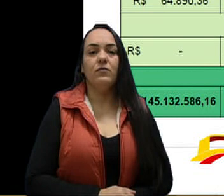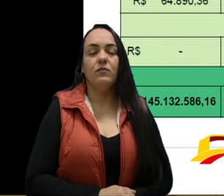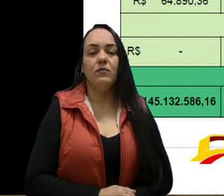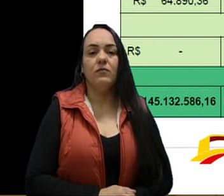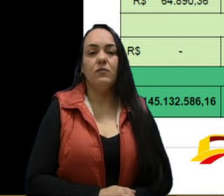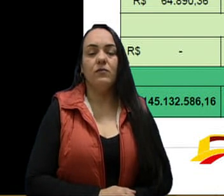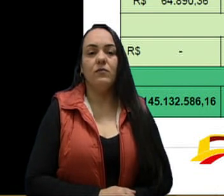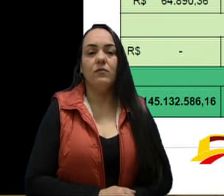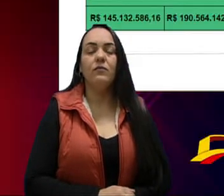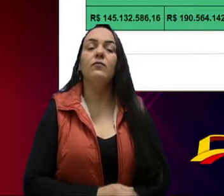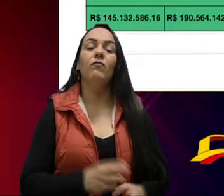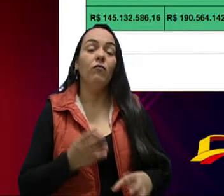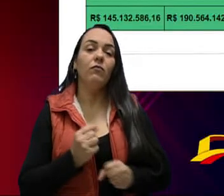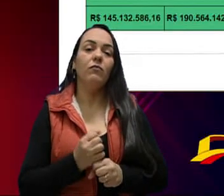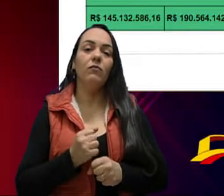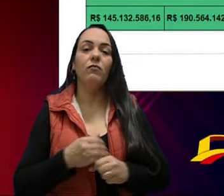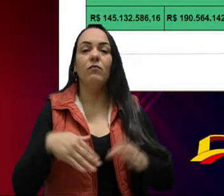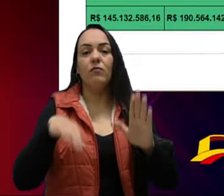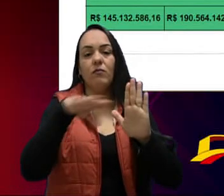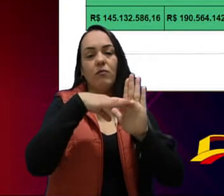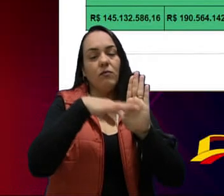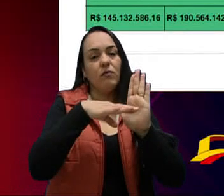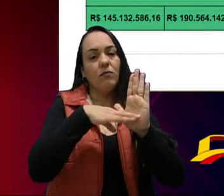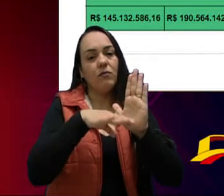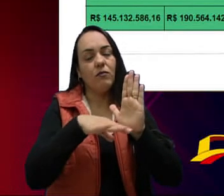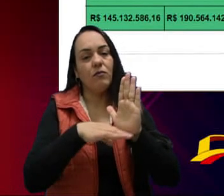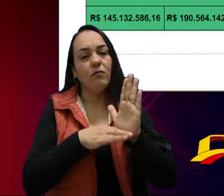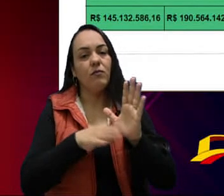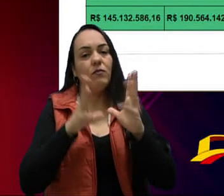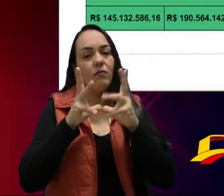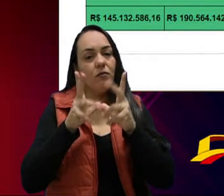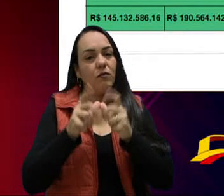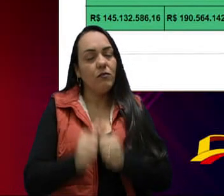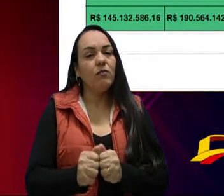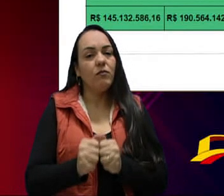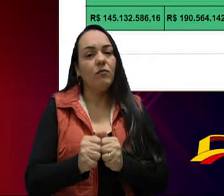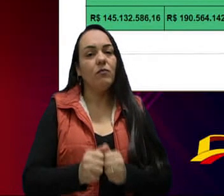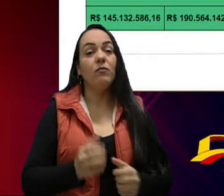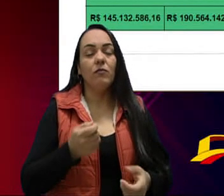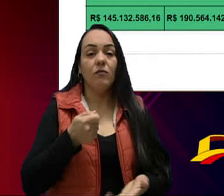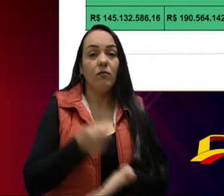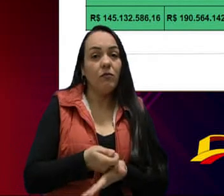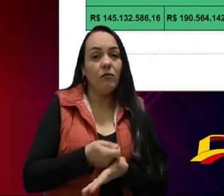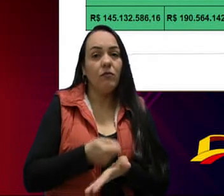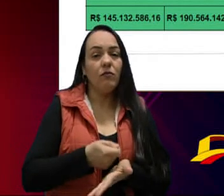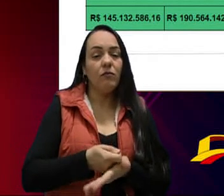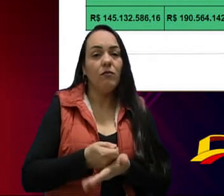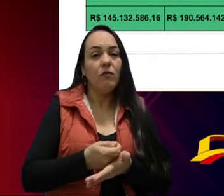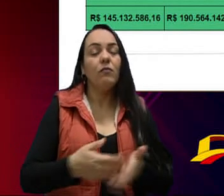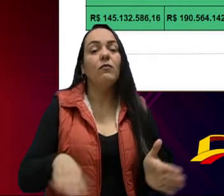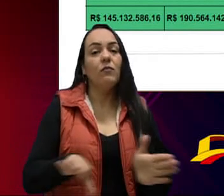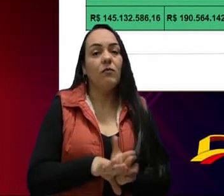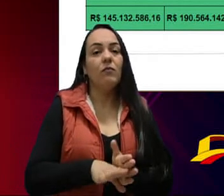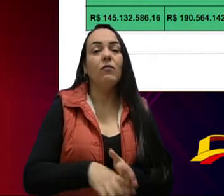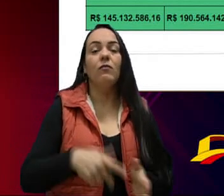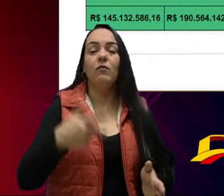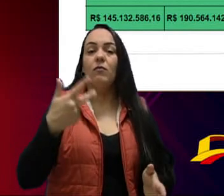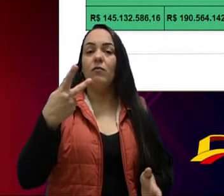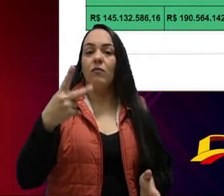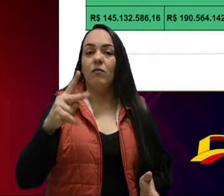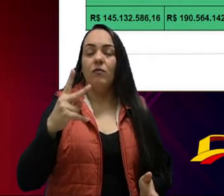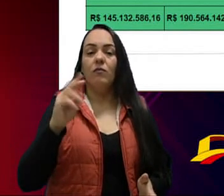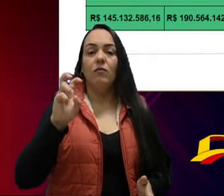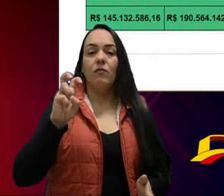e eu finalizando dois quadro o total aí é pago até o momento foi